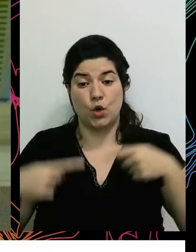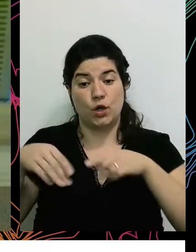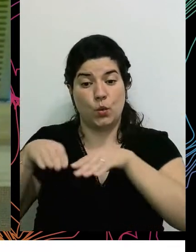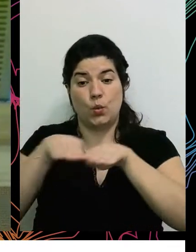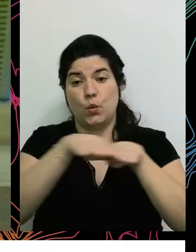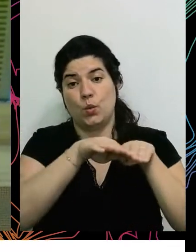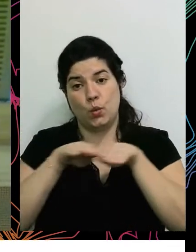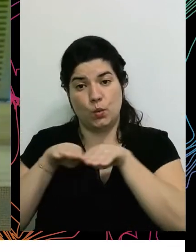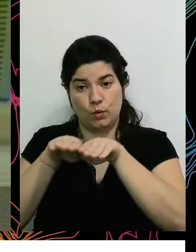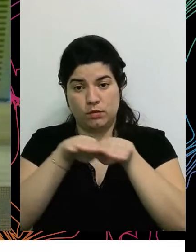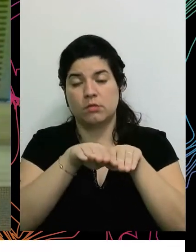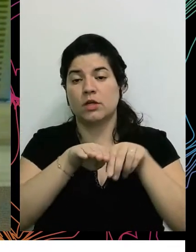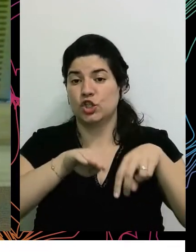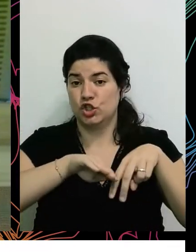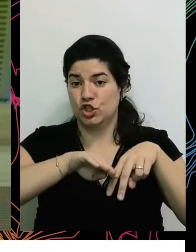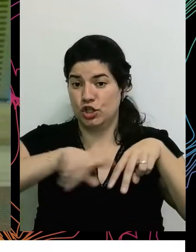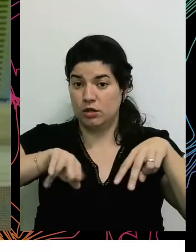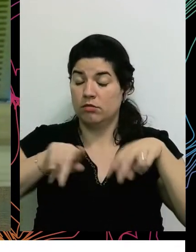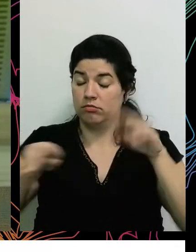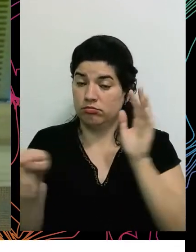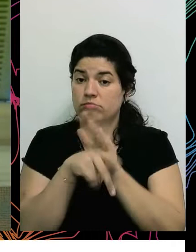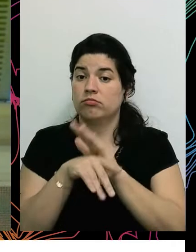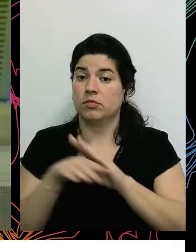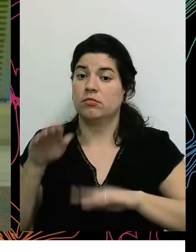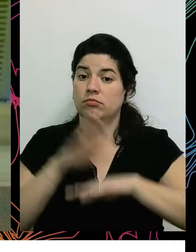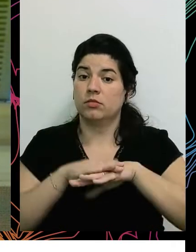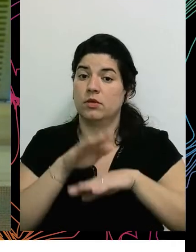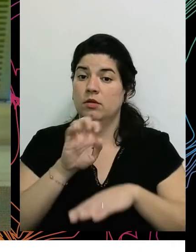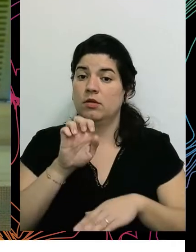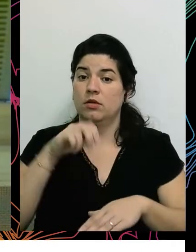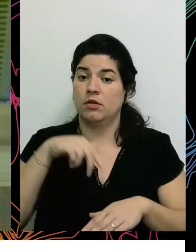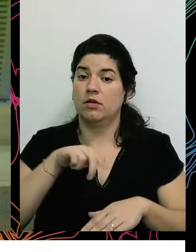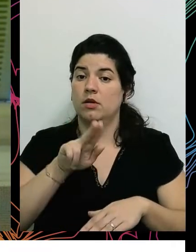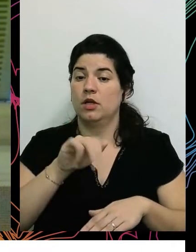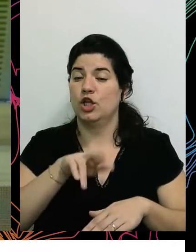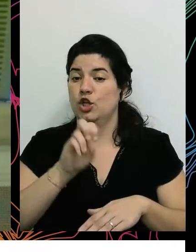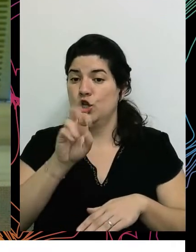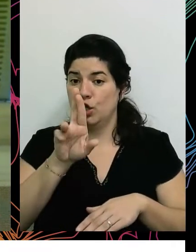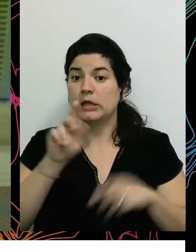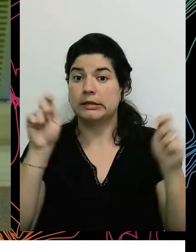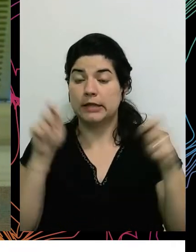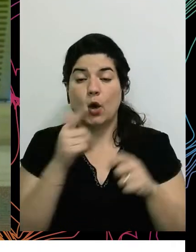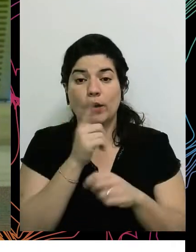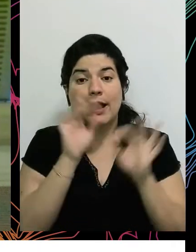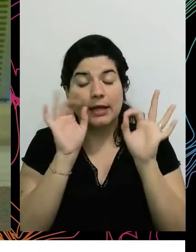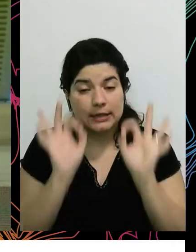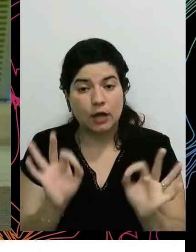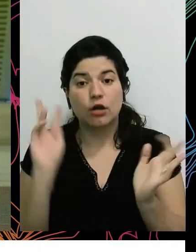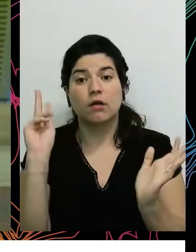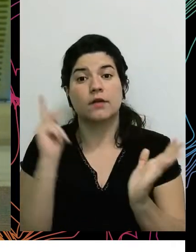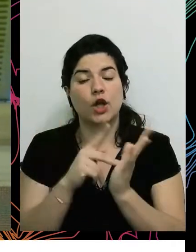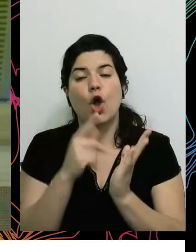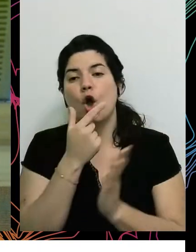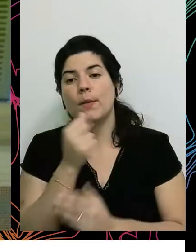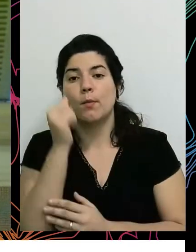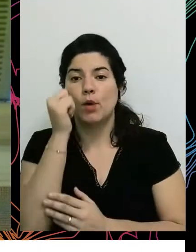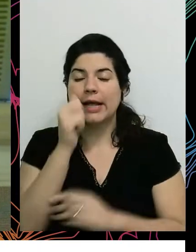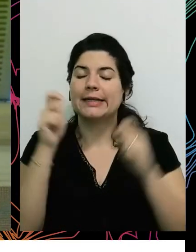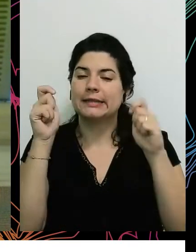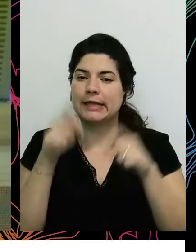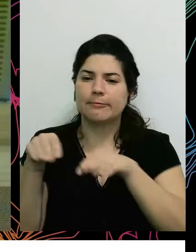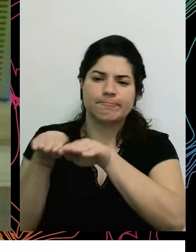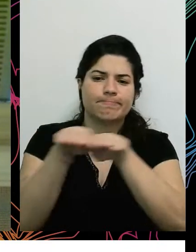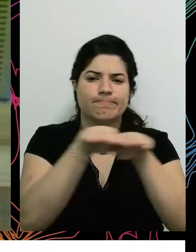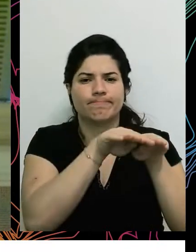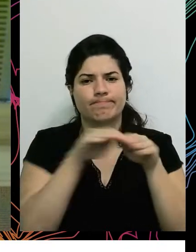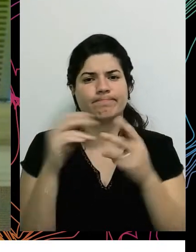gênero desenvolvidas pela Equinor, que possibilita realmente que as mulheres e homens tenham um mesmo período